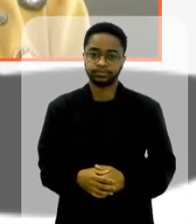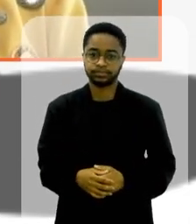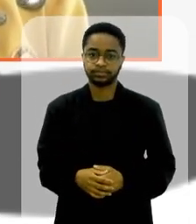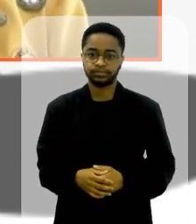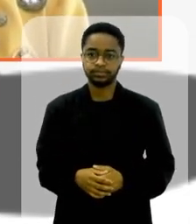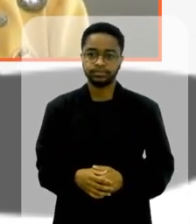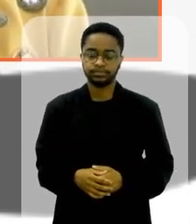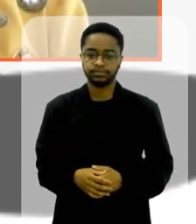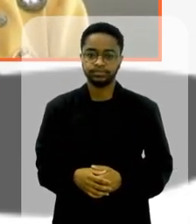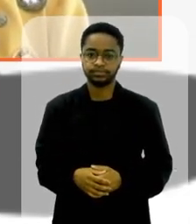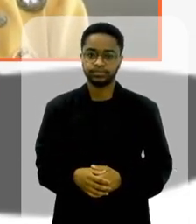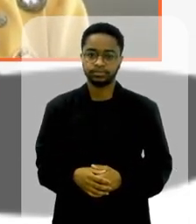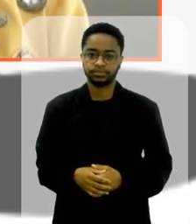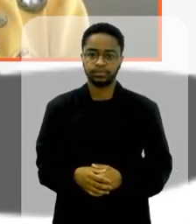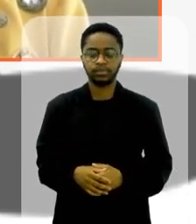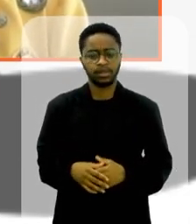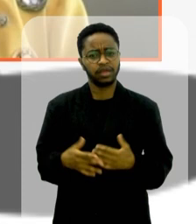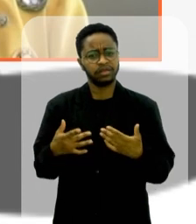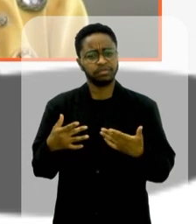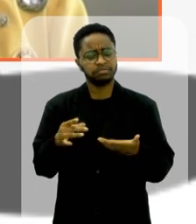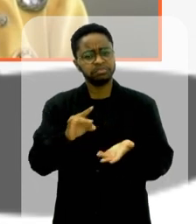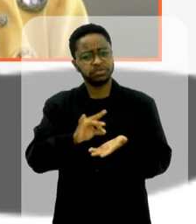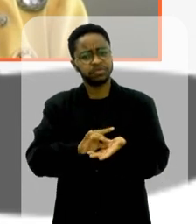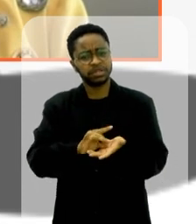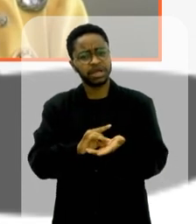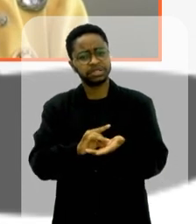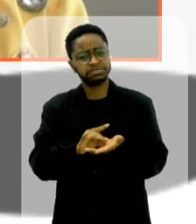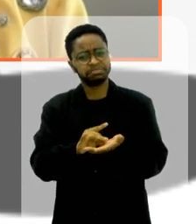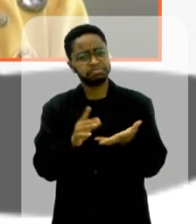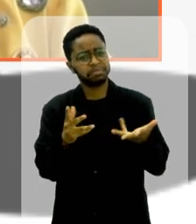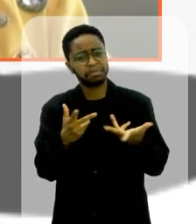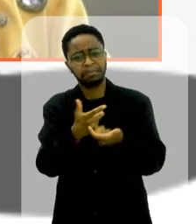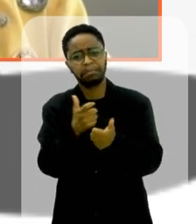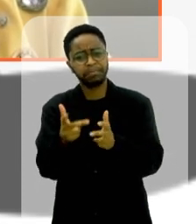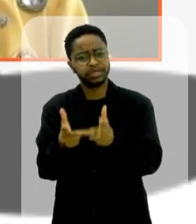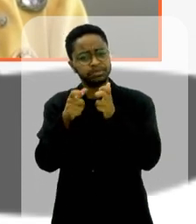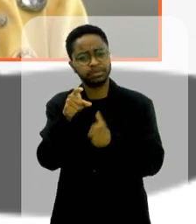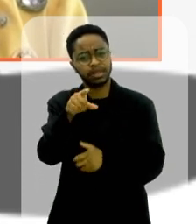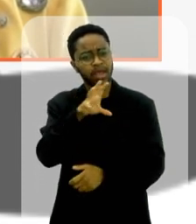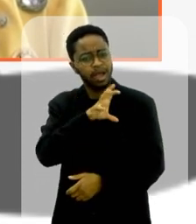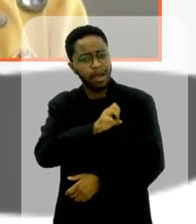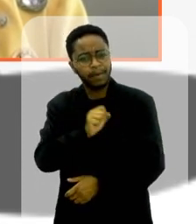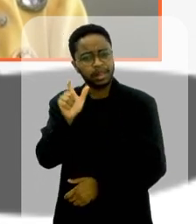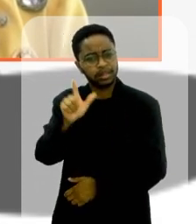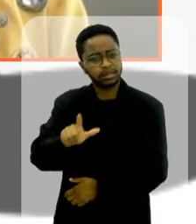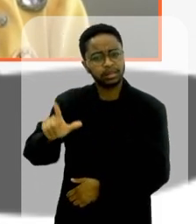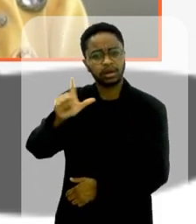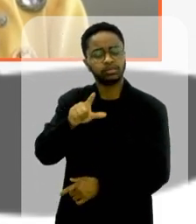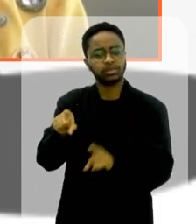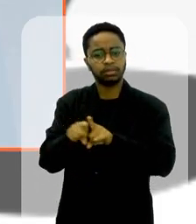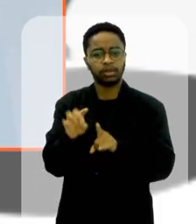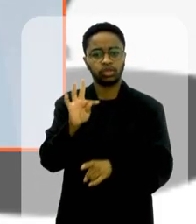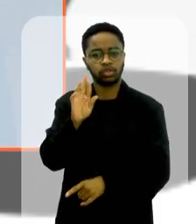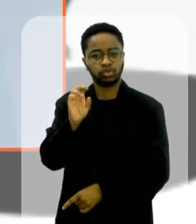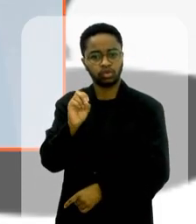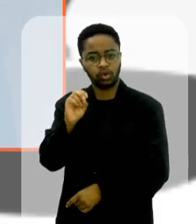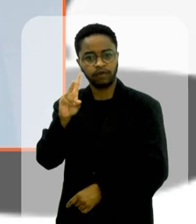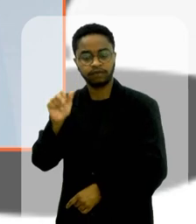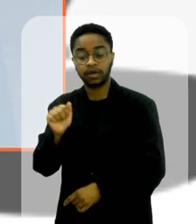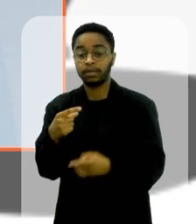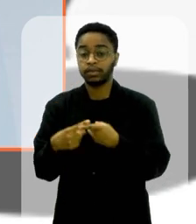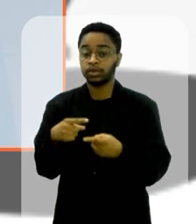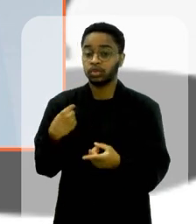Clério, é absolutamente tocante ver a sua paixão pela literatura, pela trova. Nós estamos